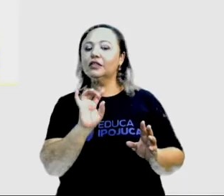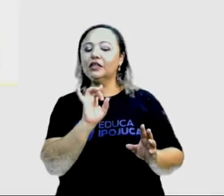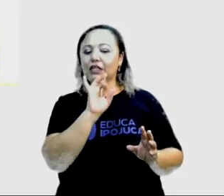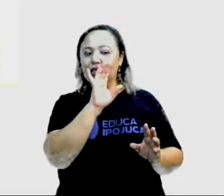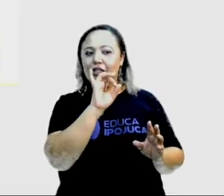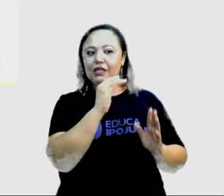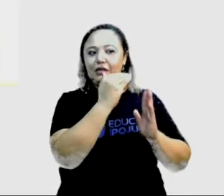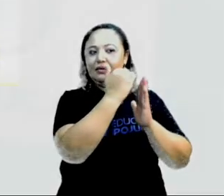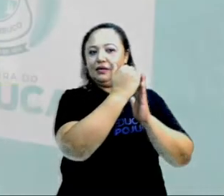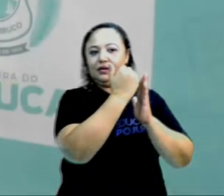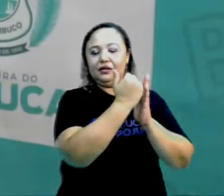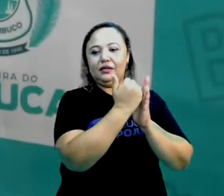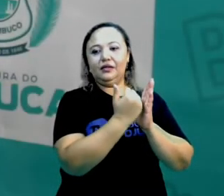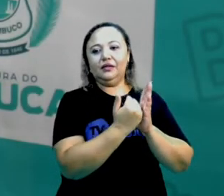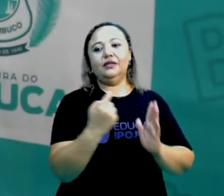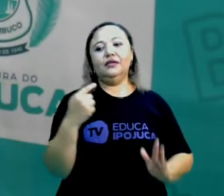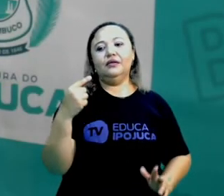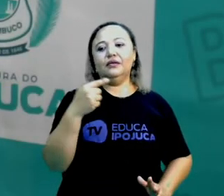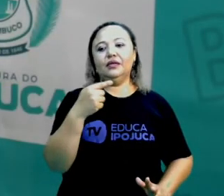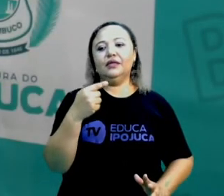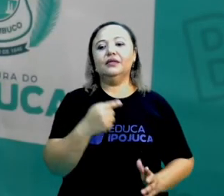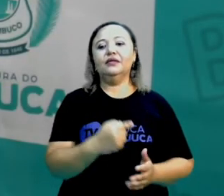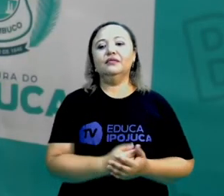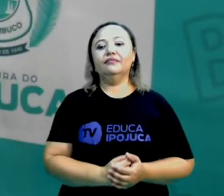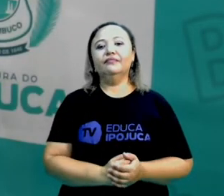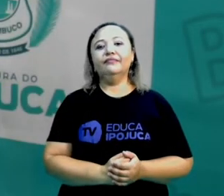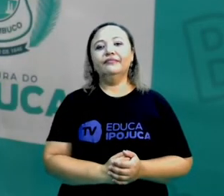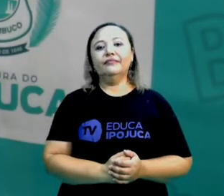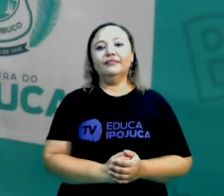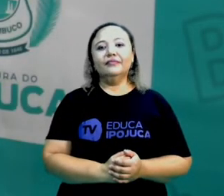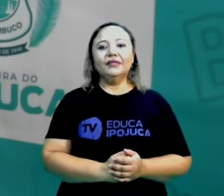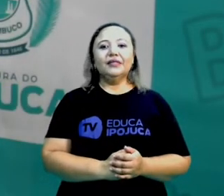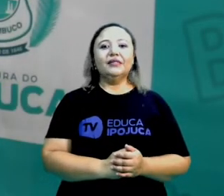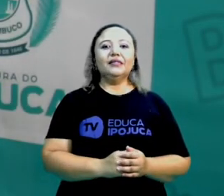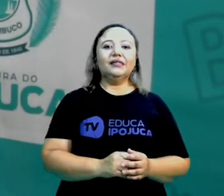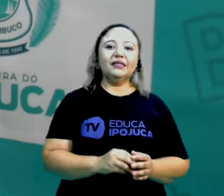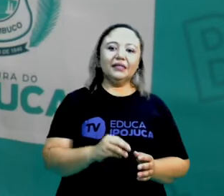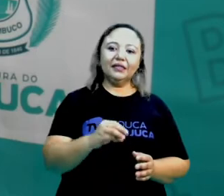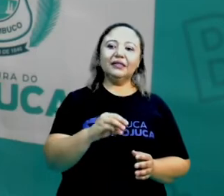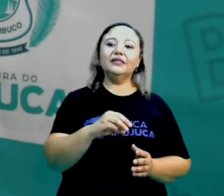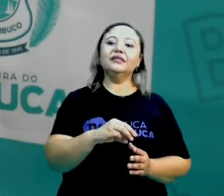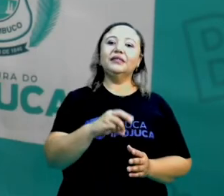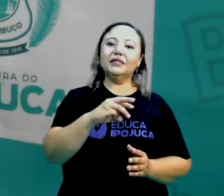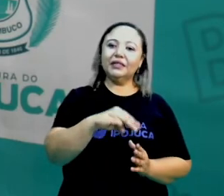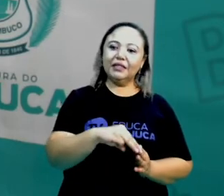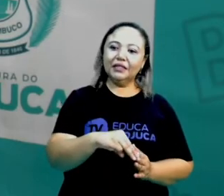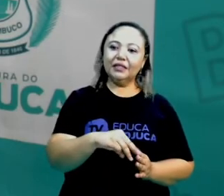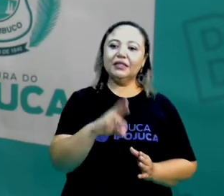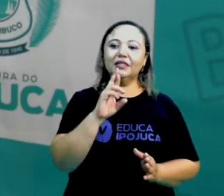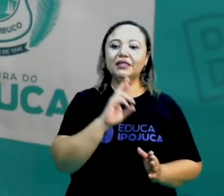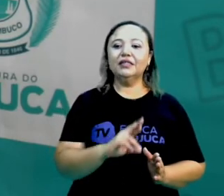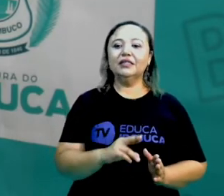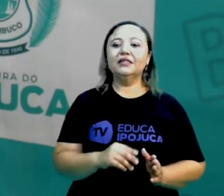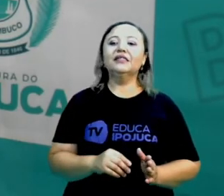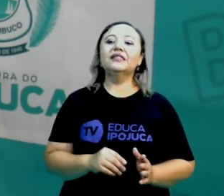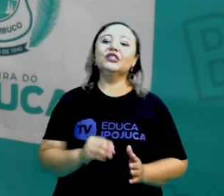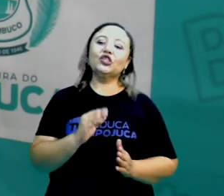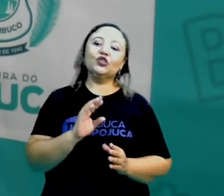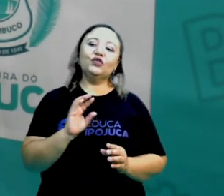parcela da subtração, né? Minuendo, subtraindo, resto